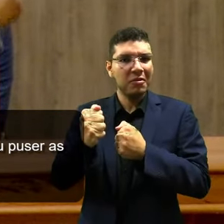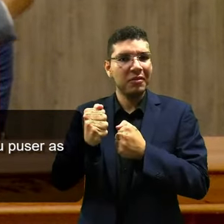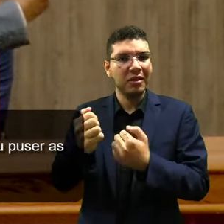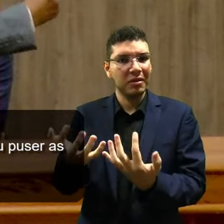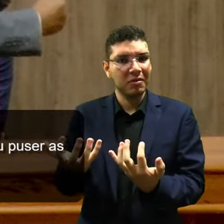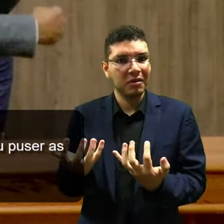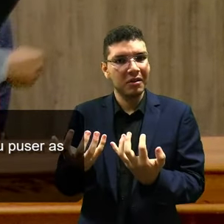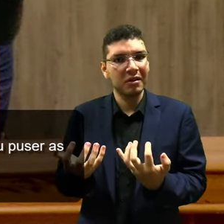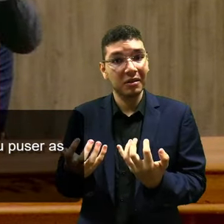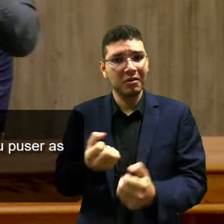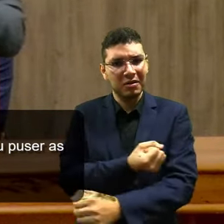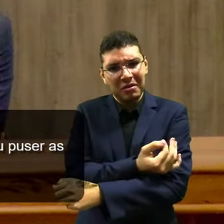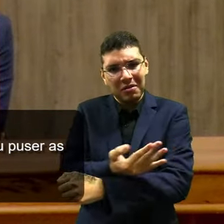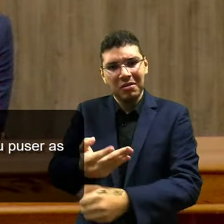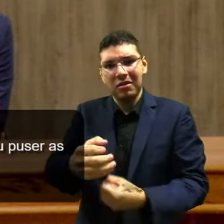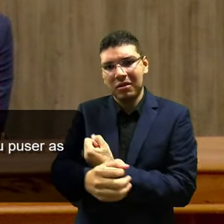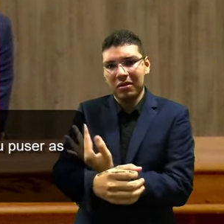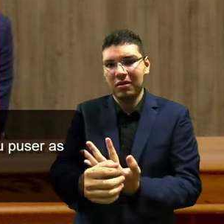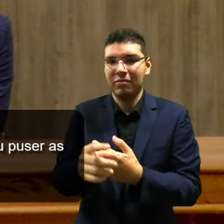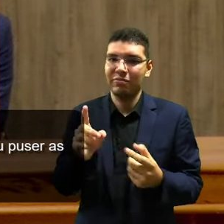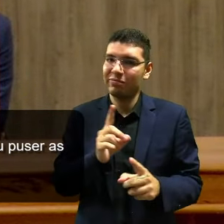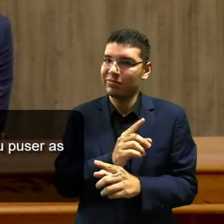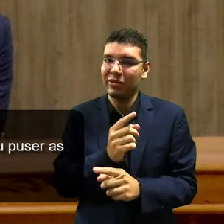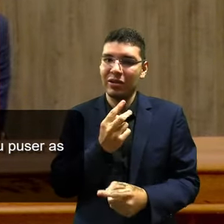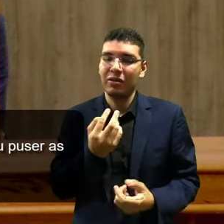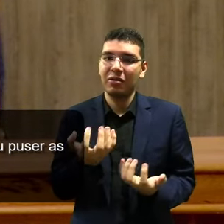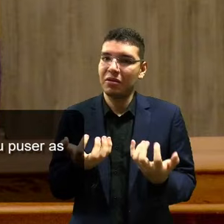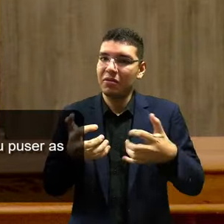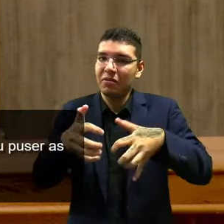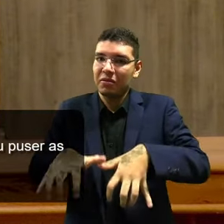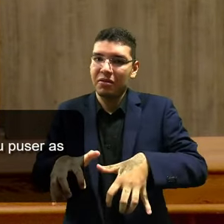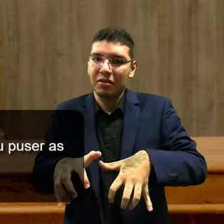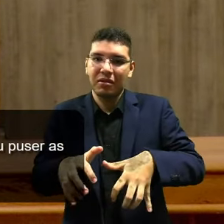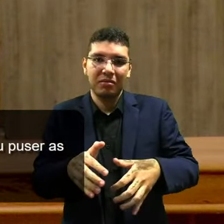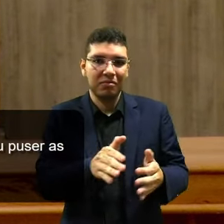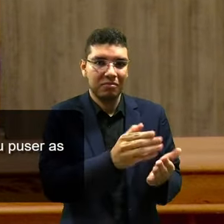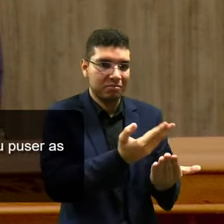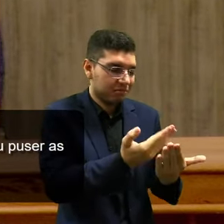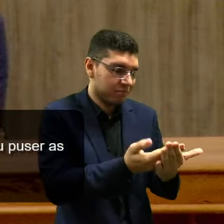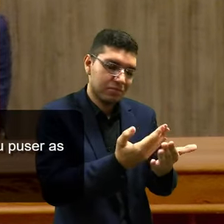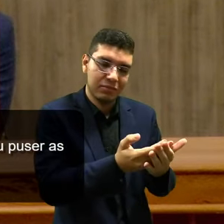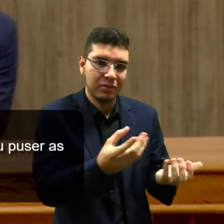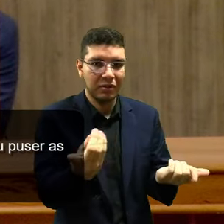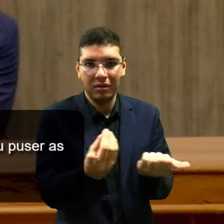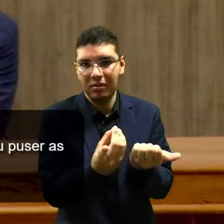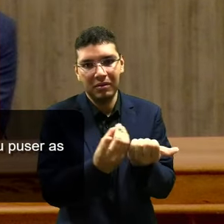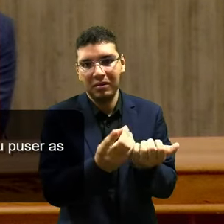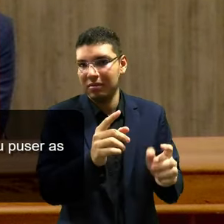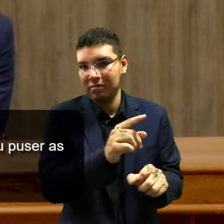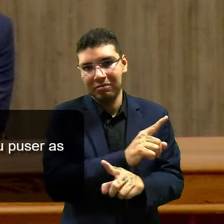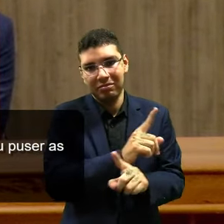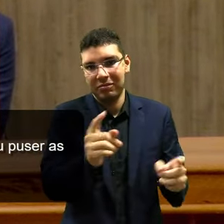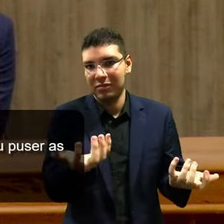não quero negócio de estudar não eu quero é ver Deus fazer esses são os